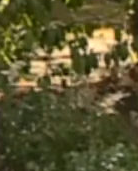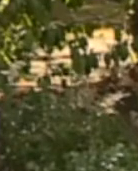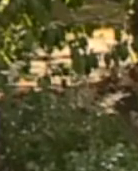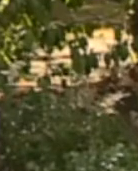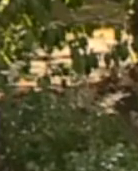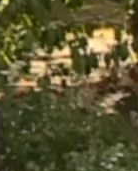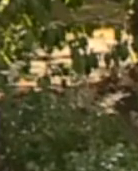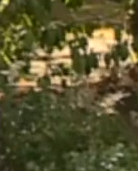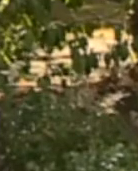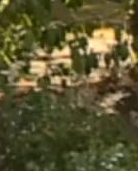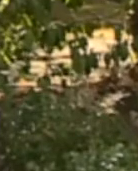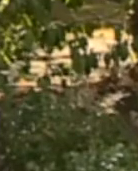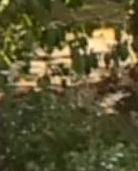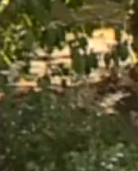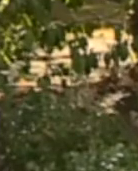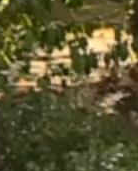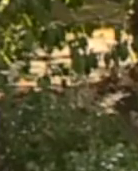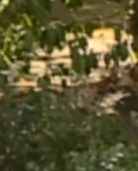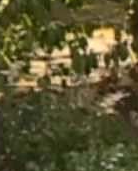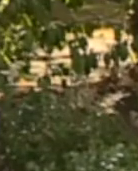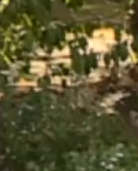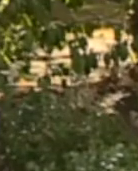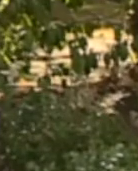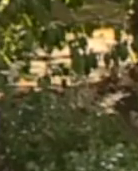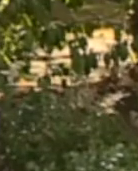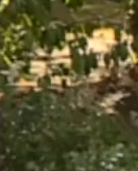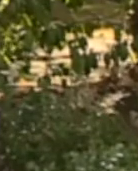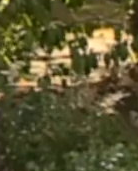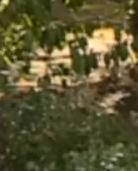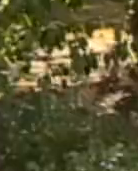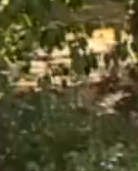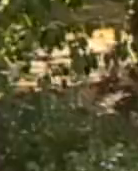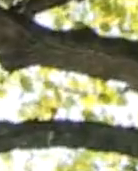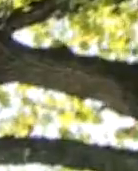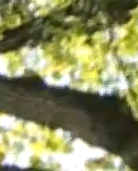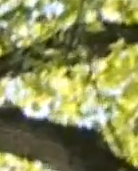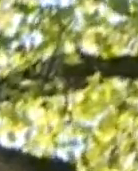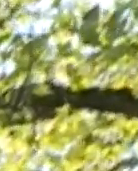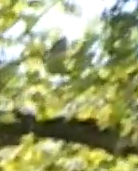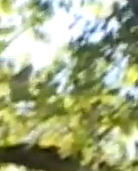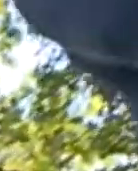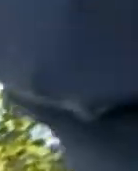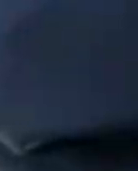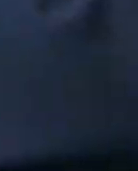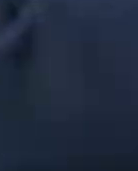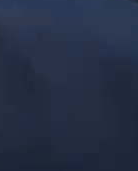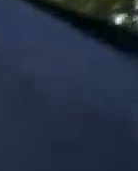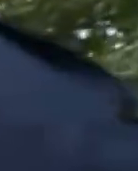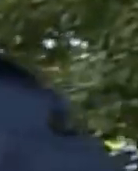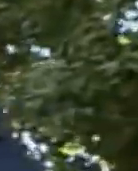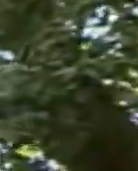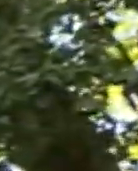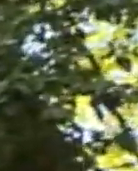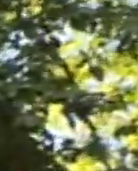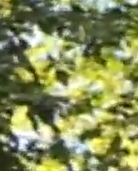grande proximidade em termos culturais, em termos de gostos, em termos de relacionamento humano. Para Santarém, o novo bispo pede